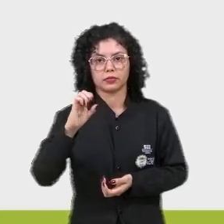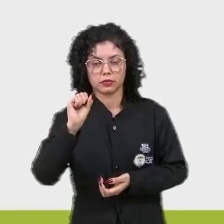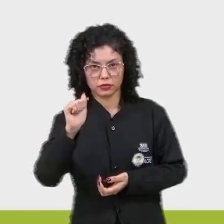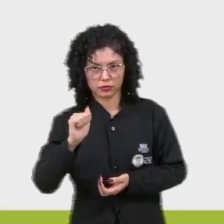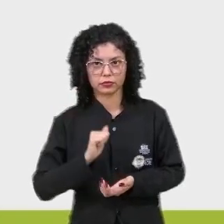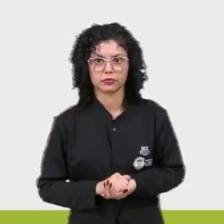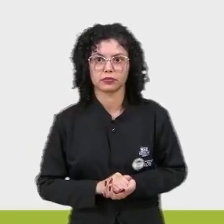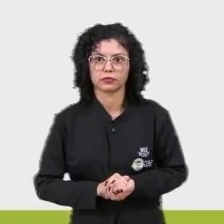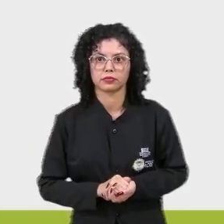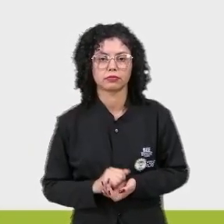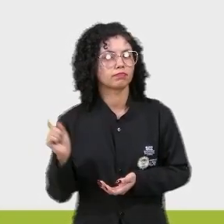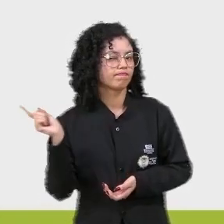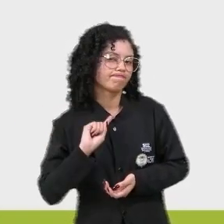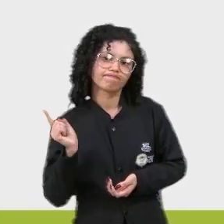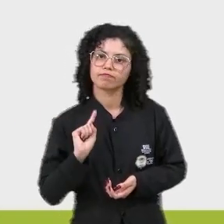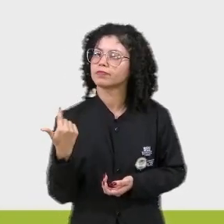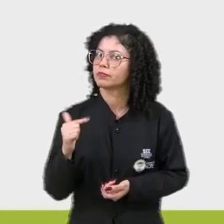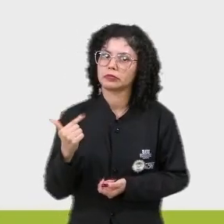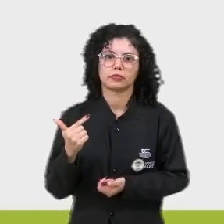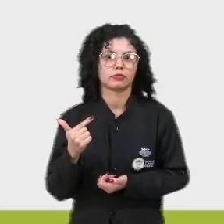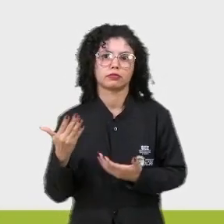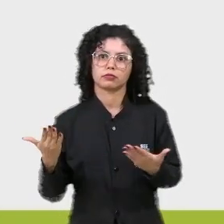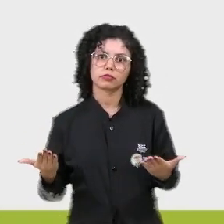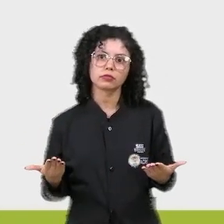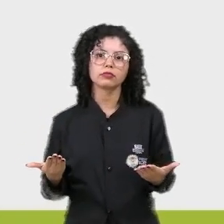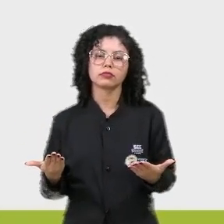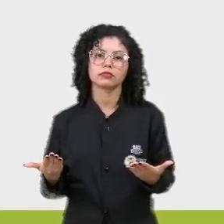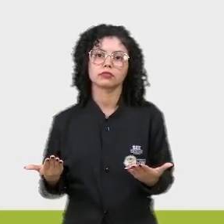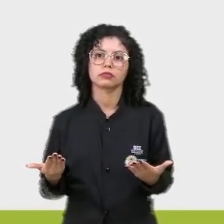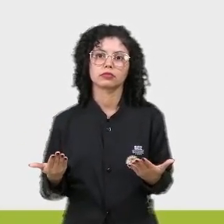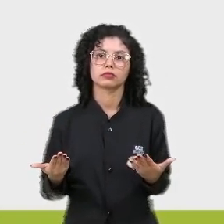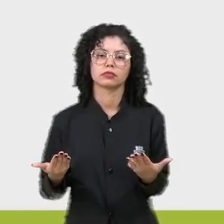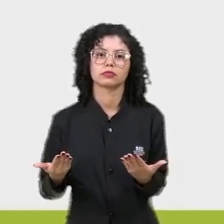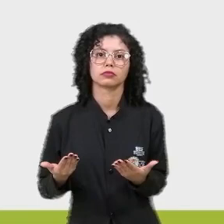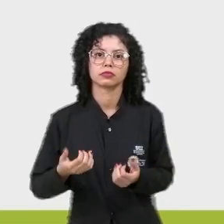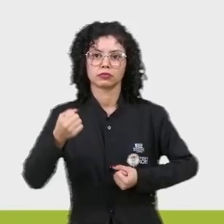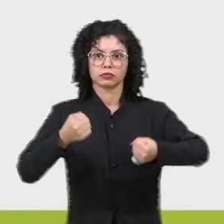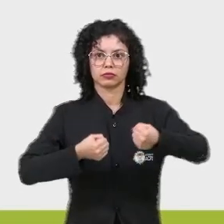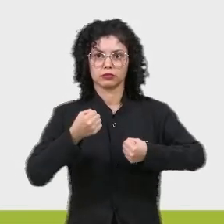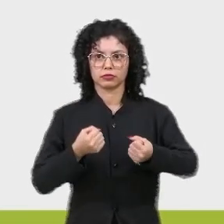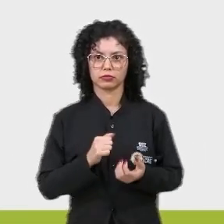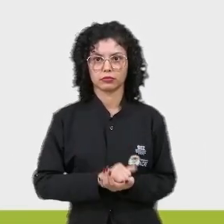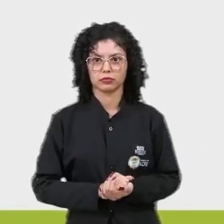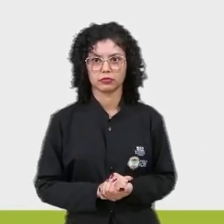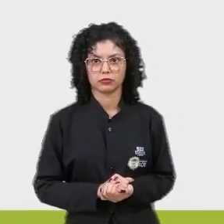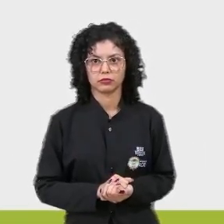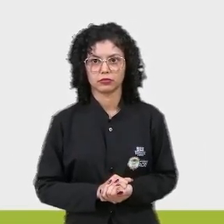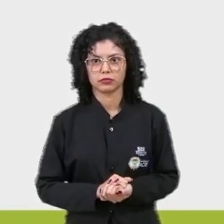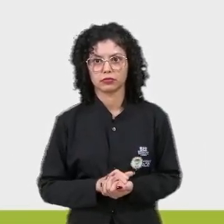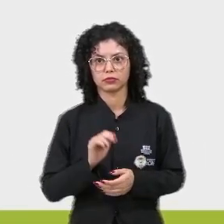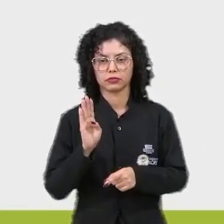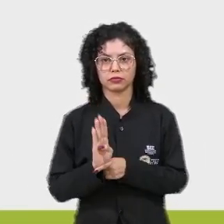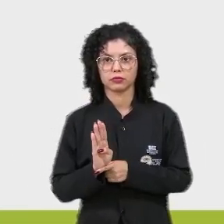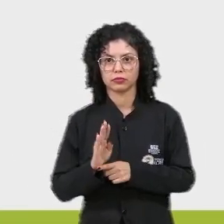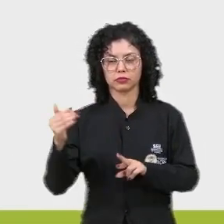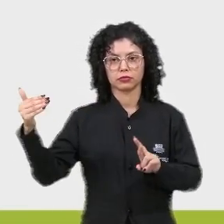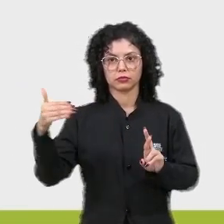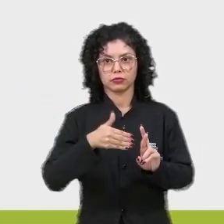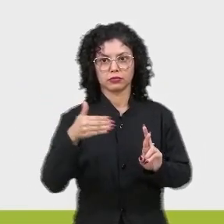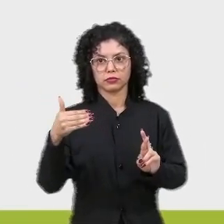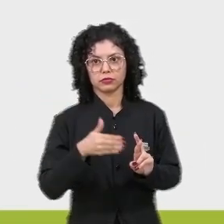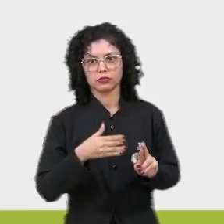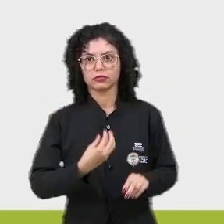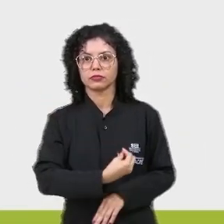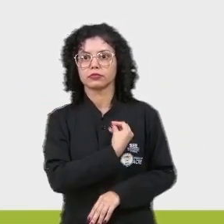de Picasso? Não, pessoal, nós não temos o carro, nesse caso, na obra do Picasso. Letra B. Uma referência ao